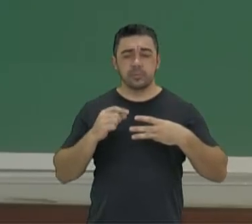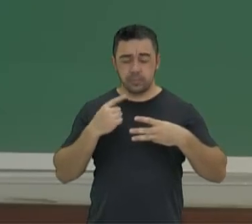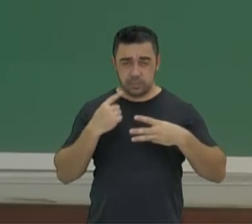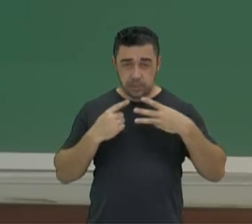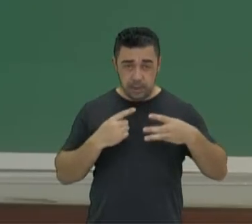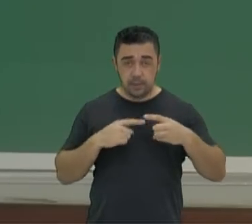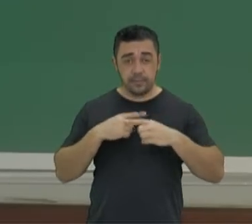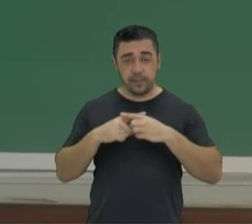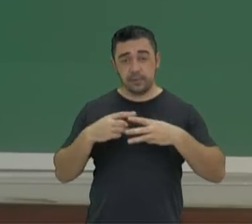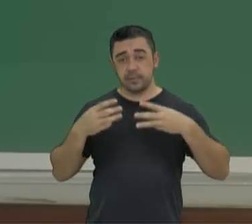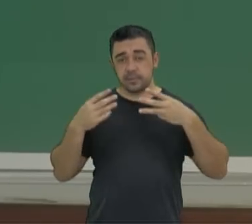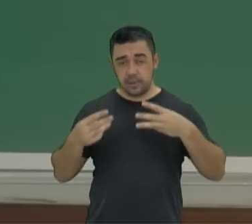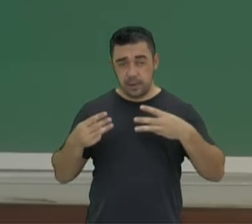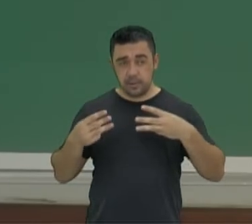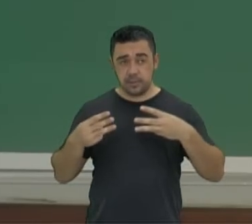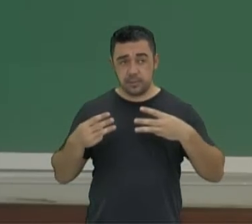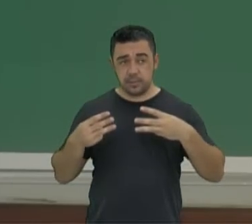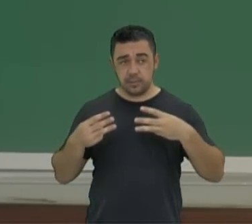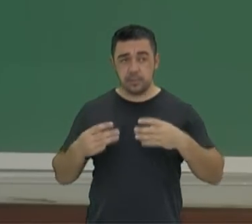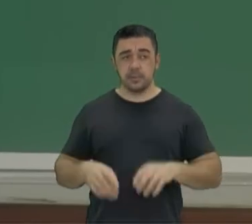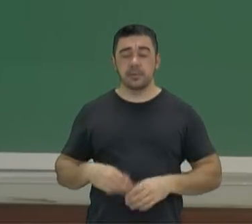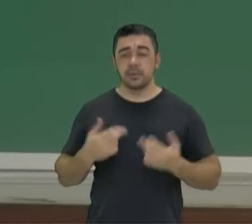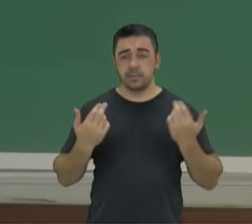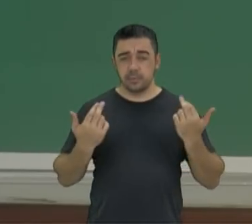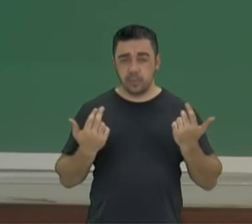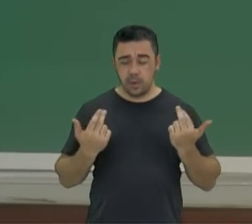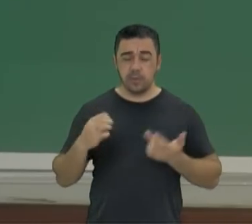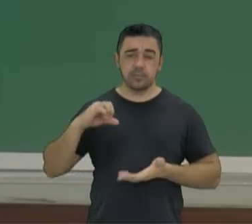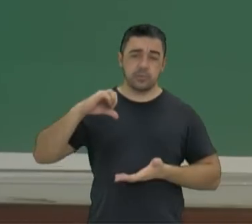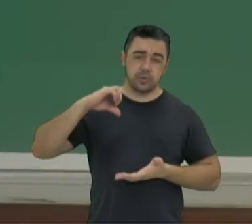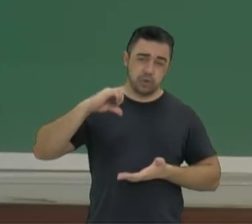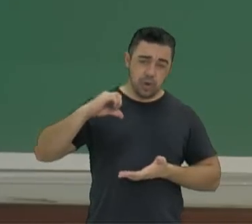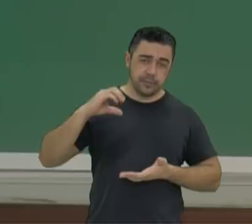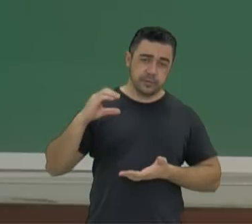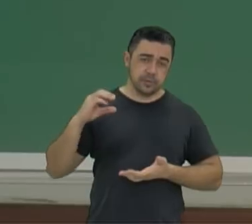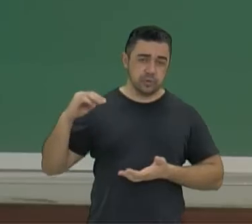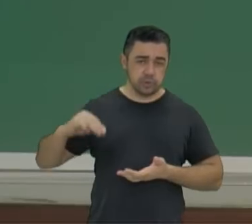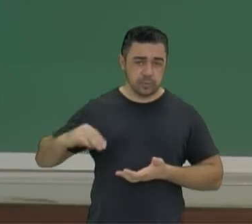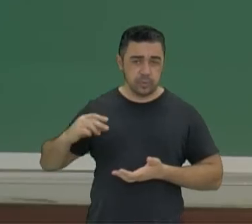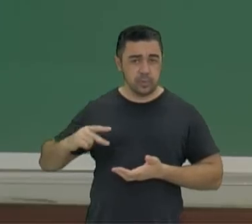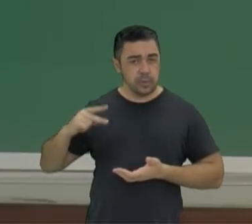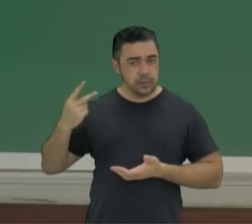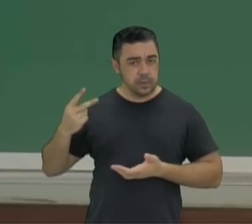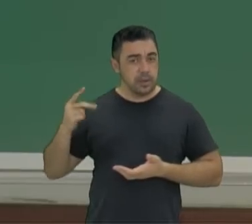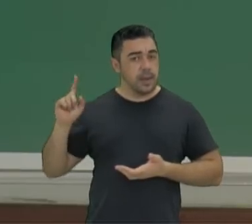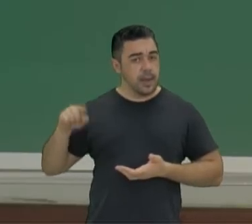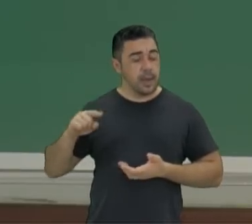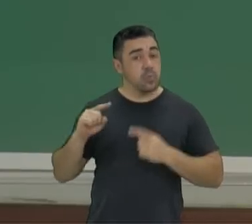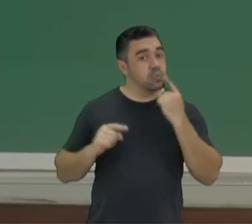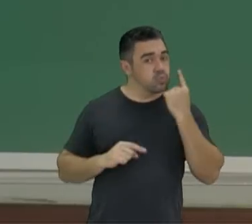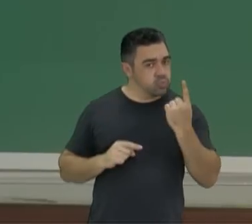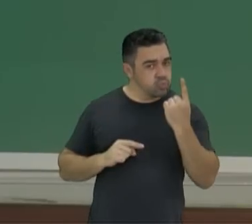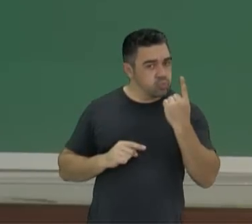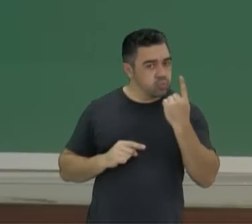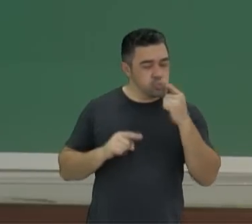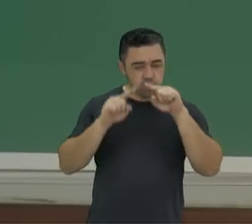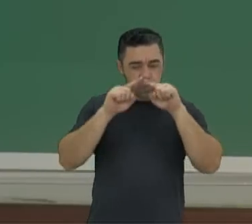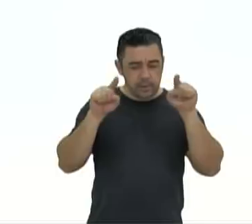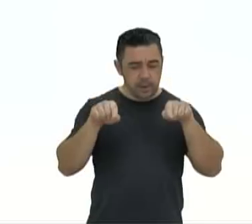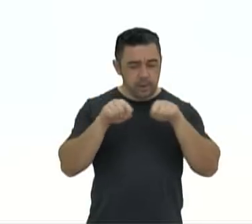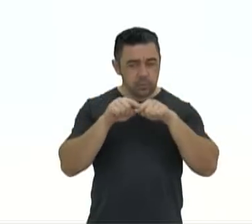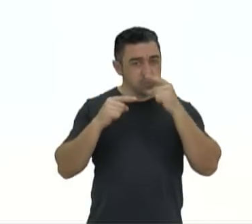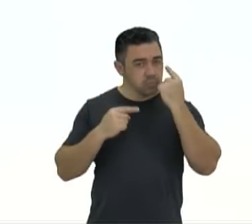3 vezes 3. 3 vezes 3, 9 centímetros quadrados. Isso é a área de um